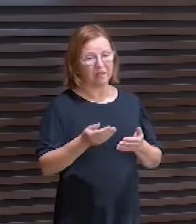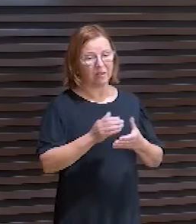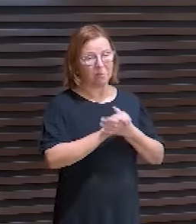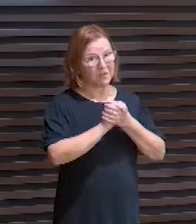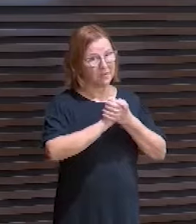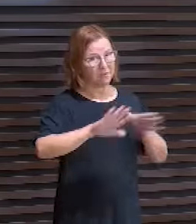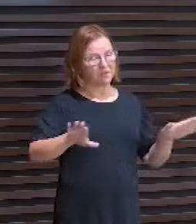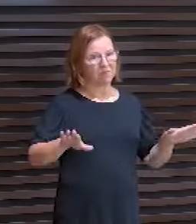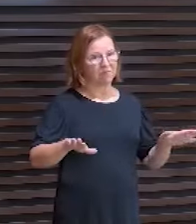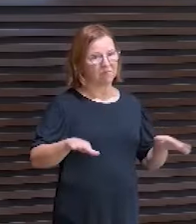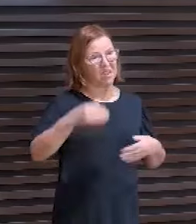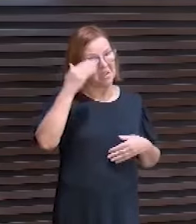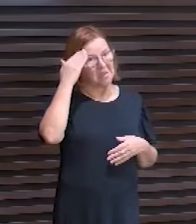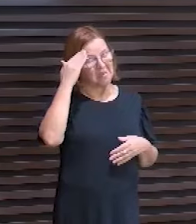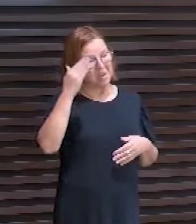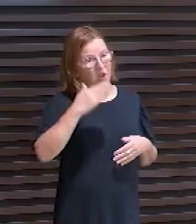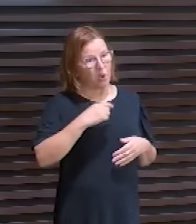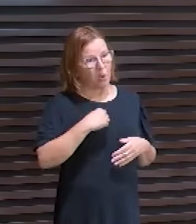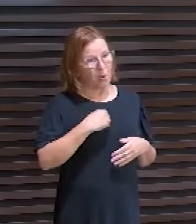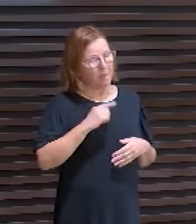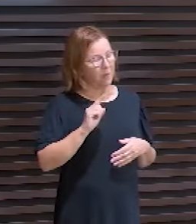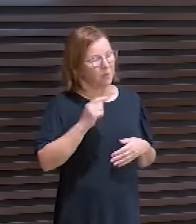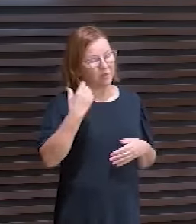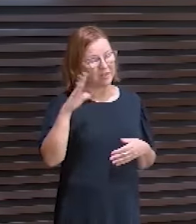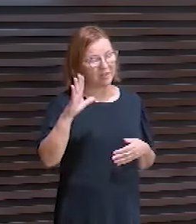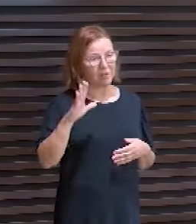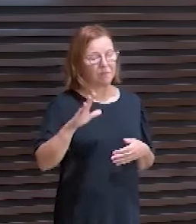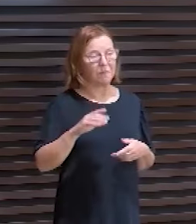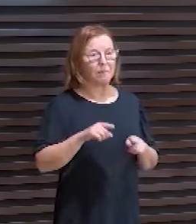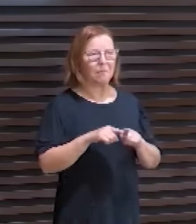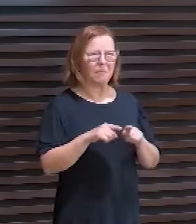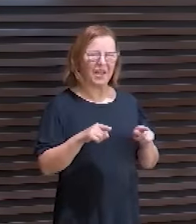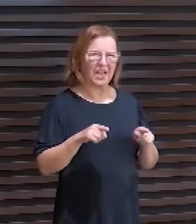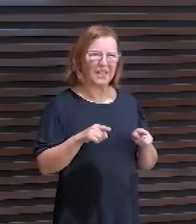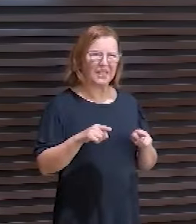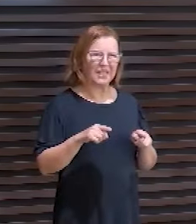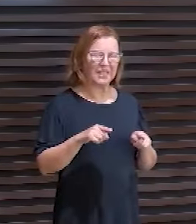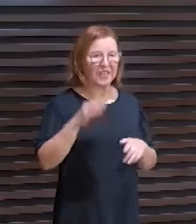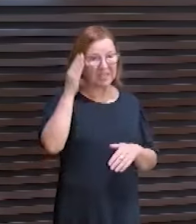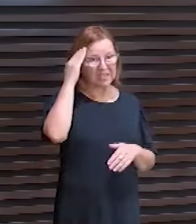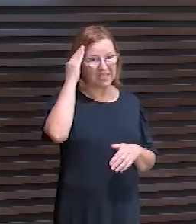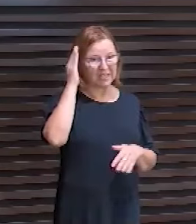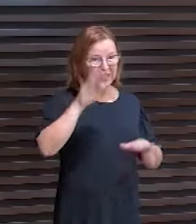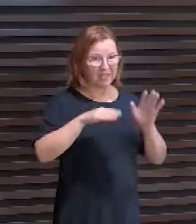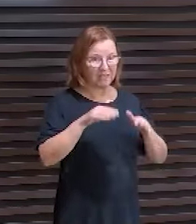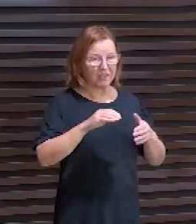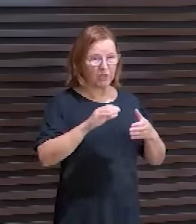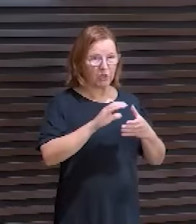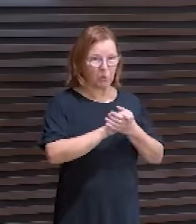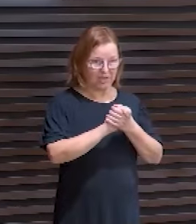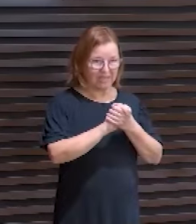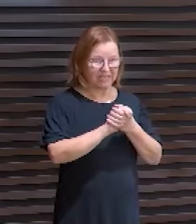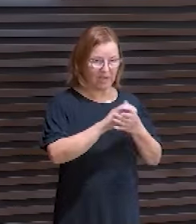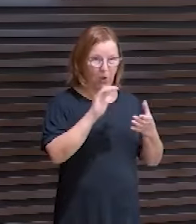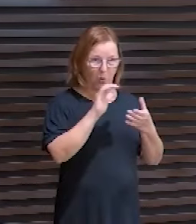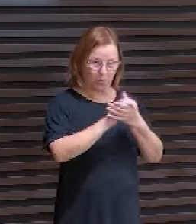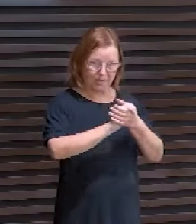comigo nunca aconteceu mas eu ouvi falar que às vezes o casal se separa porque não